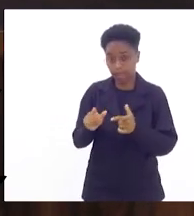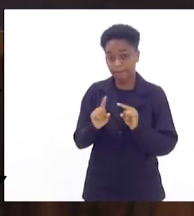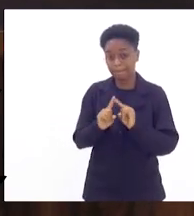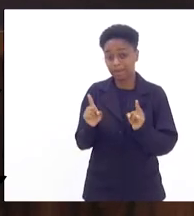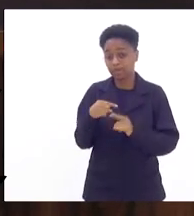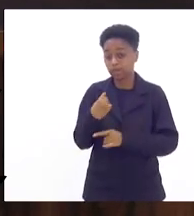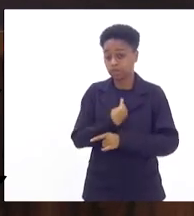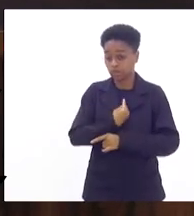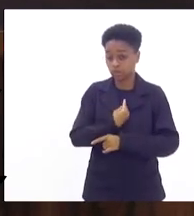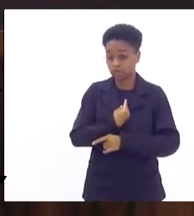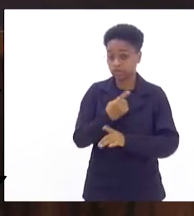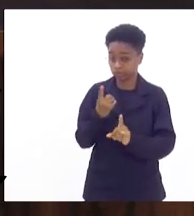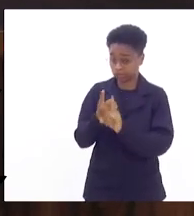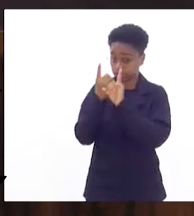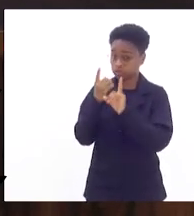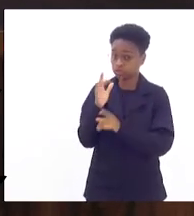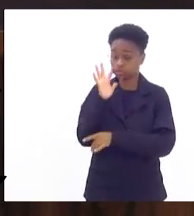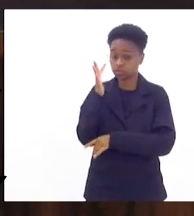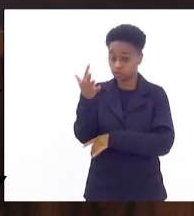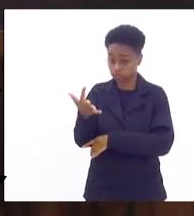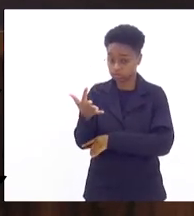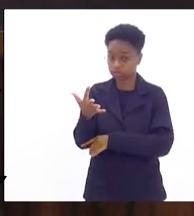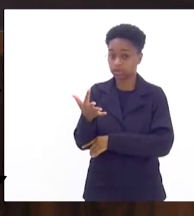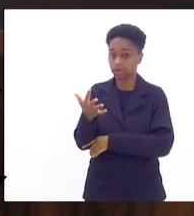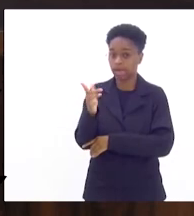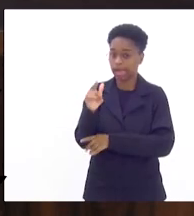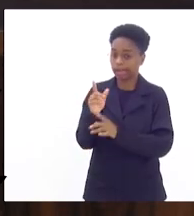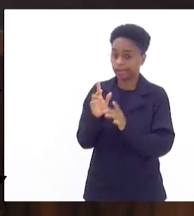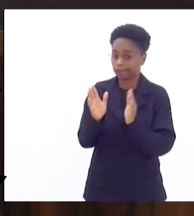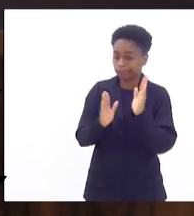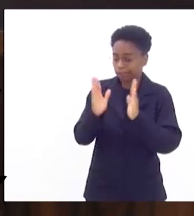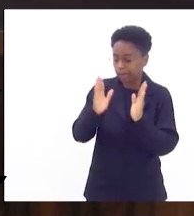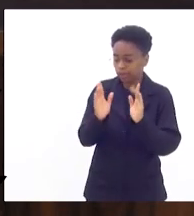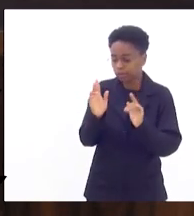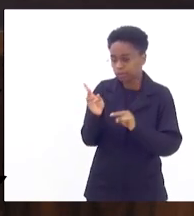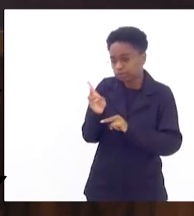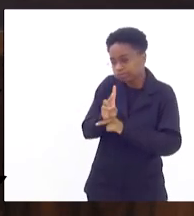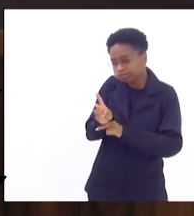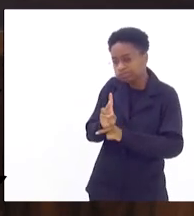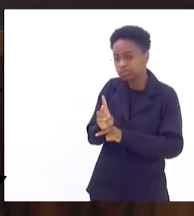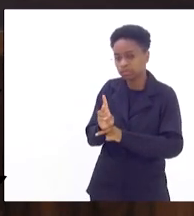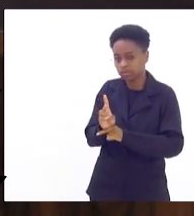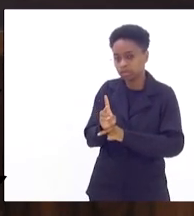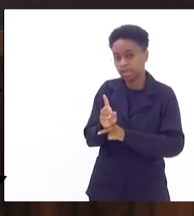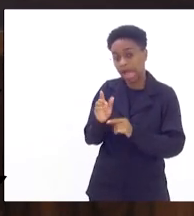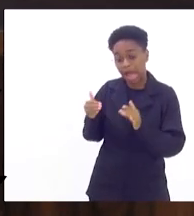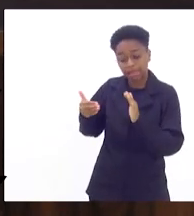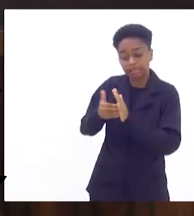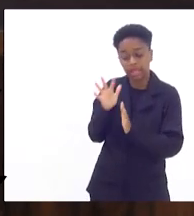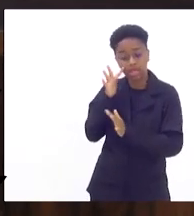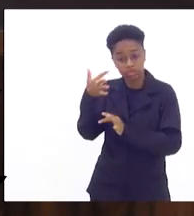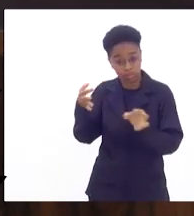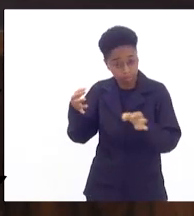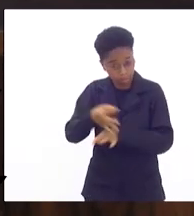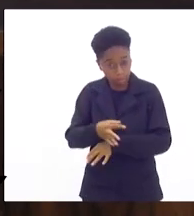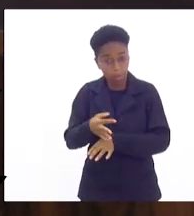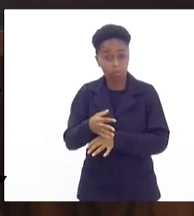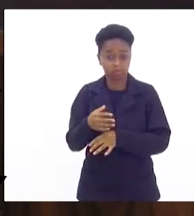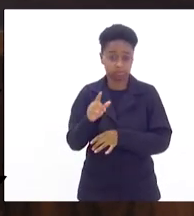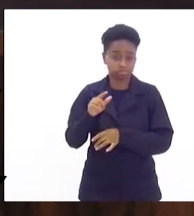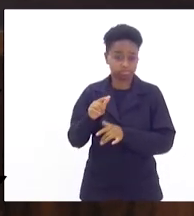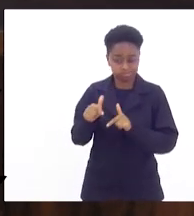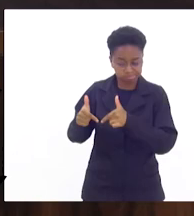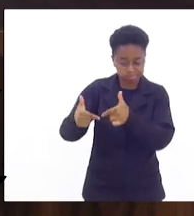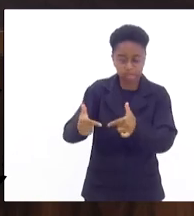Nós achamos uma solução, que seria uma solução provisória, conforme eu falei, até que a solução definitiva da rede separativa seja